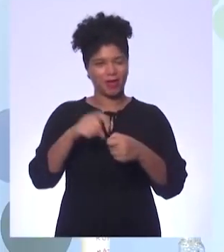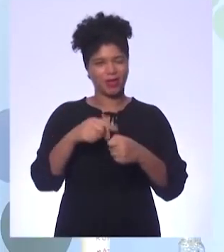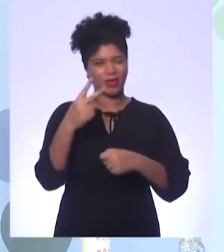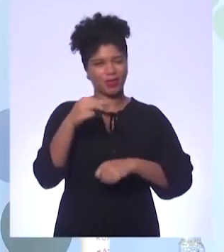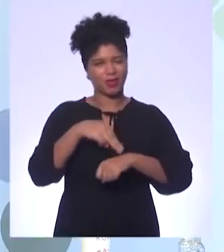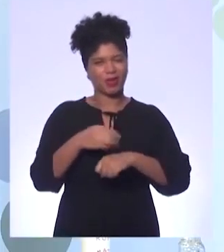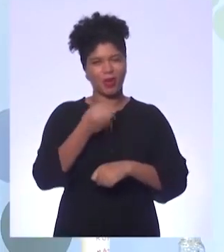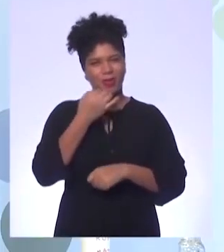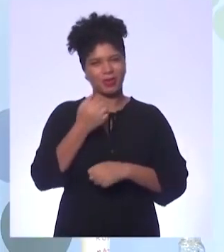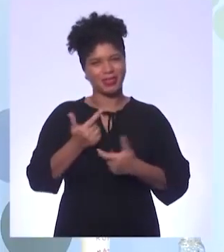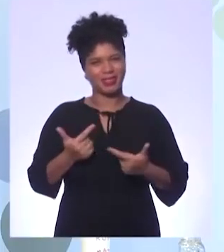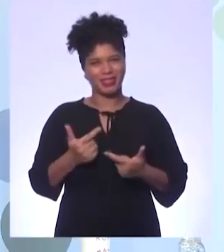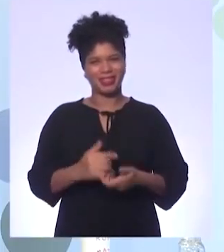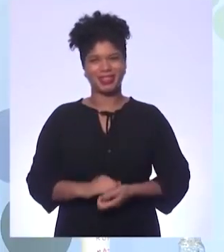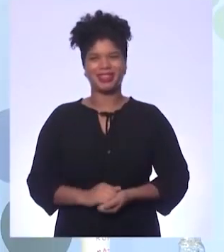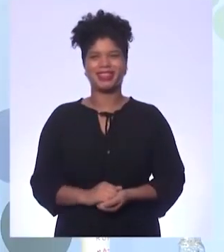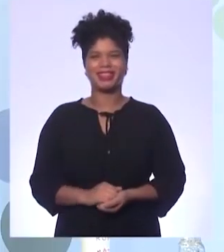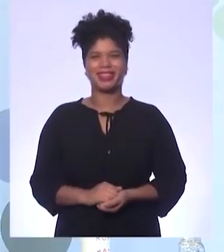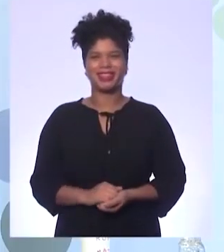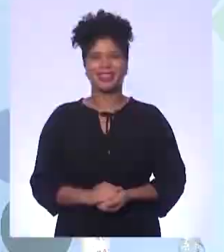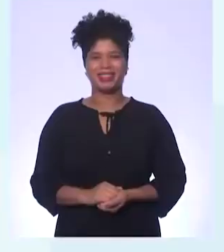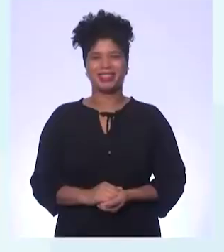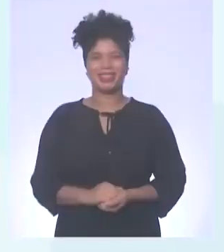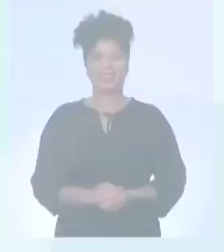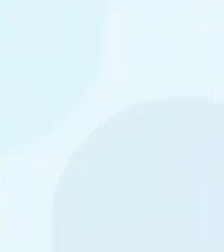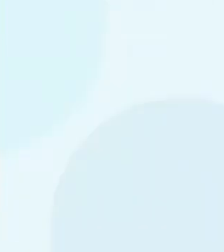minutos. Boa sorte!